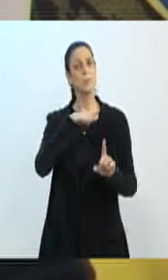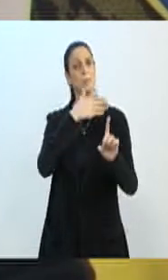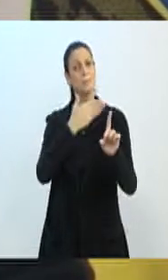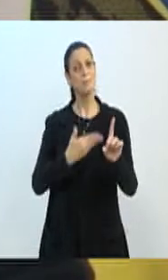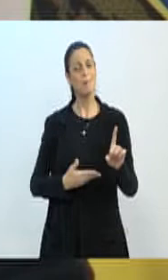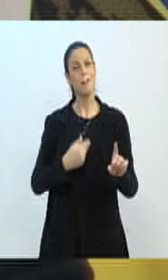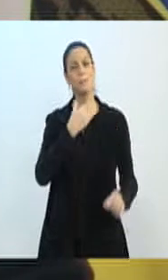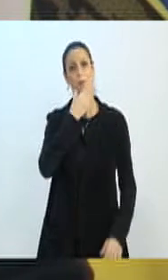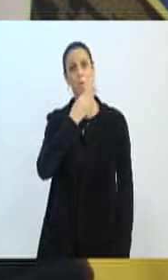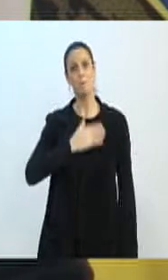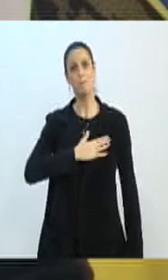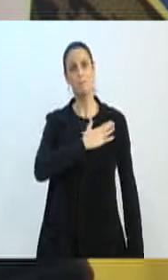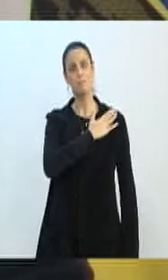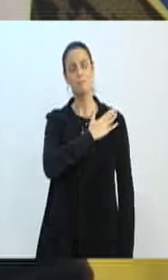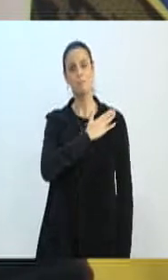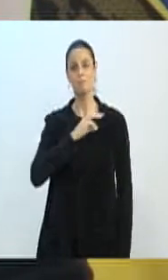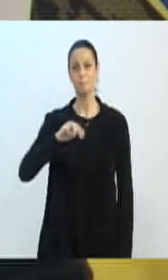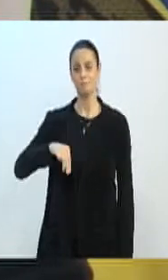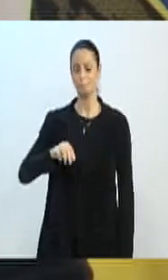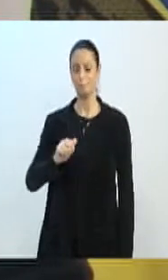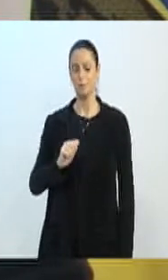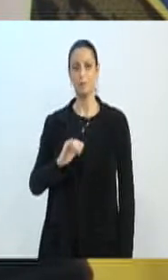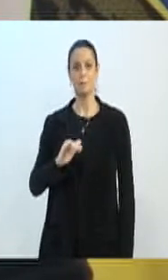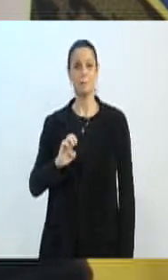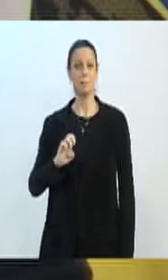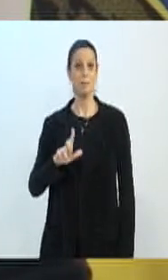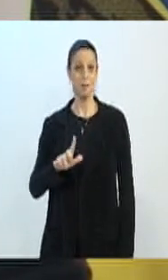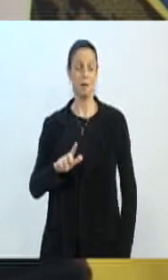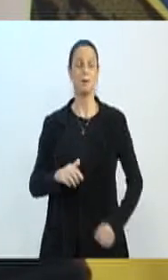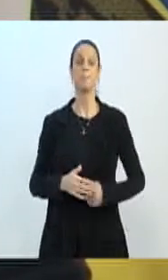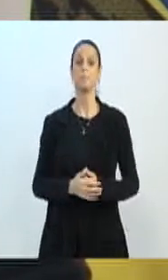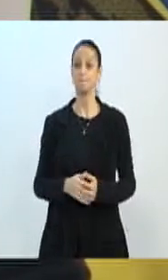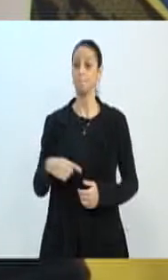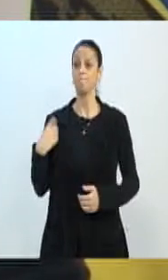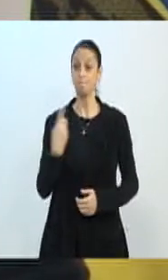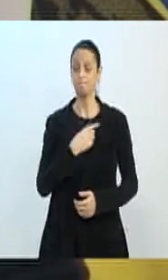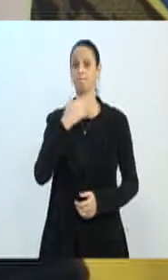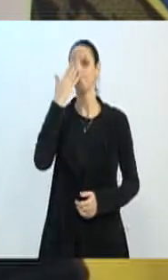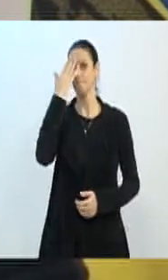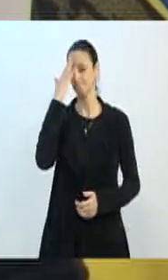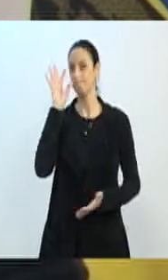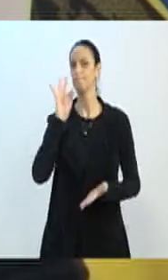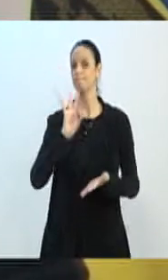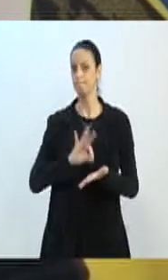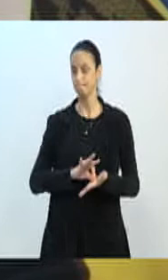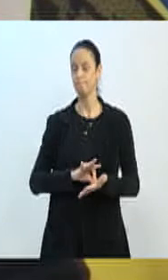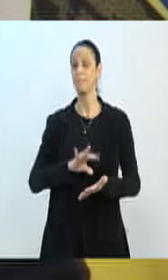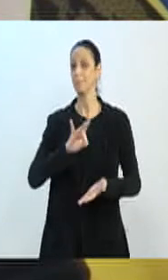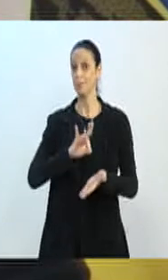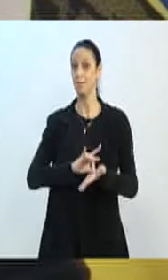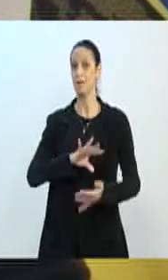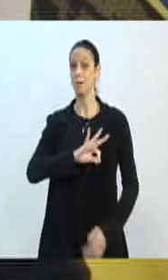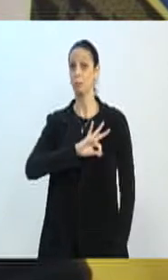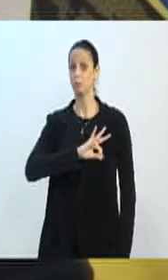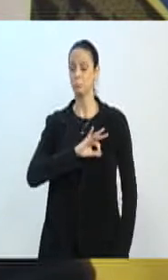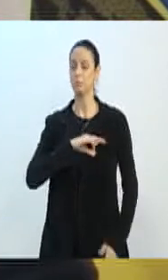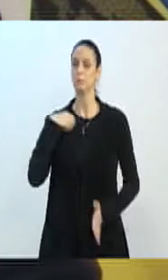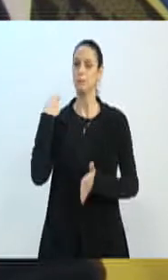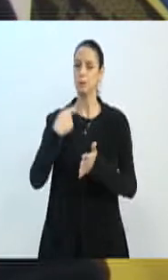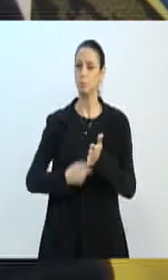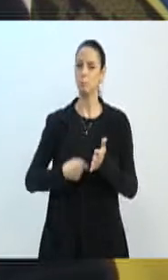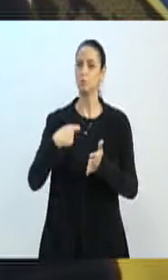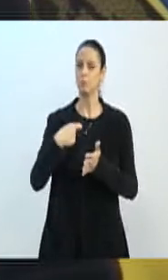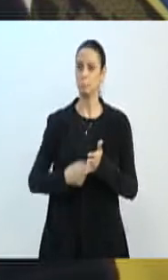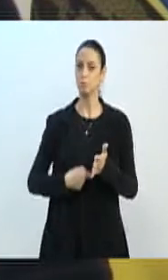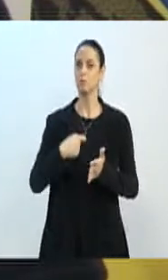cabo Maciel a gente sabe o quanto a polícia tem lutado para fazer